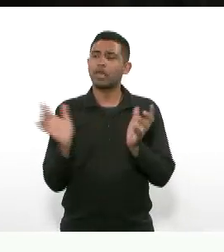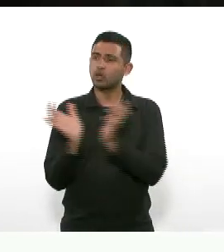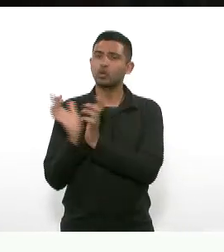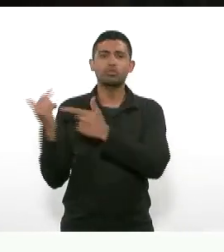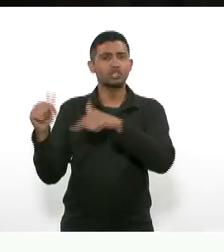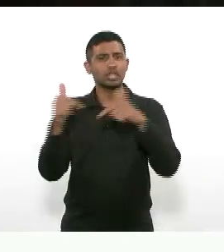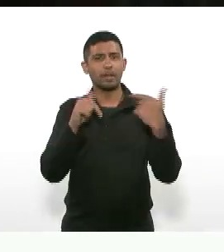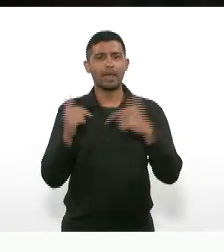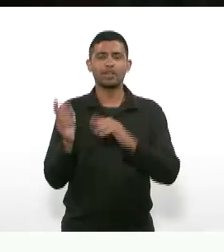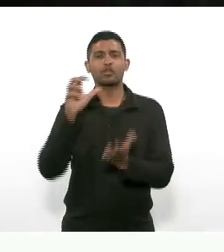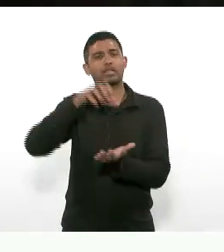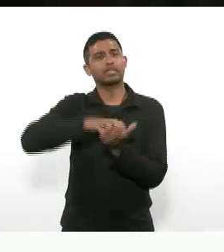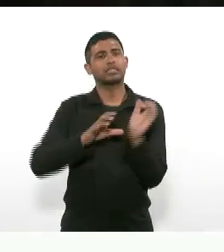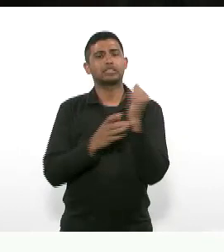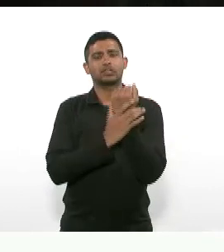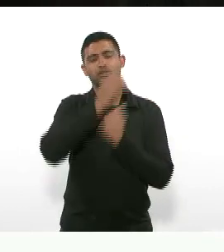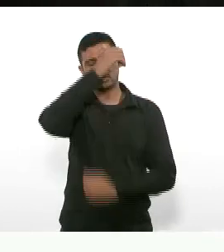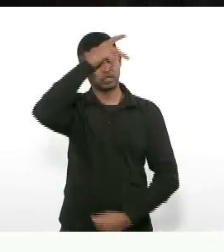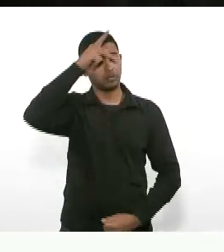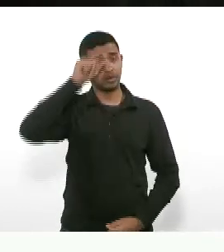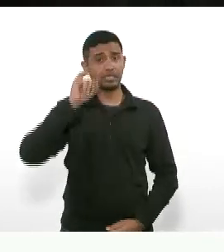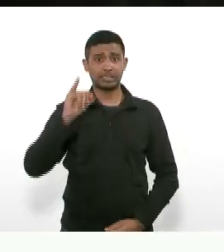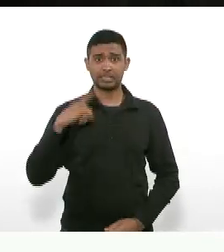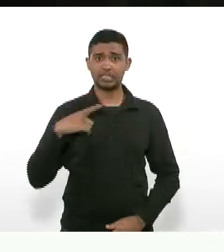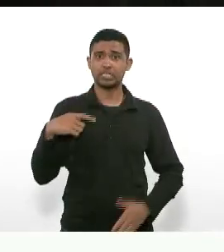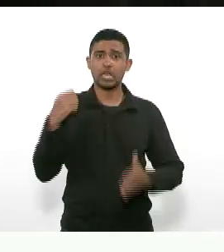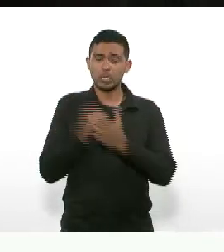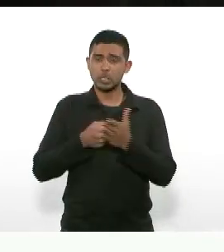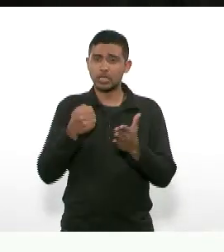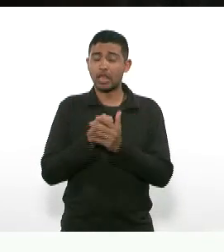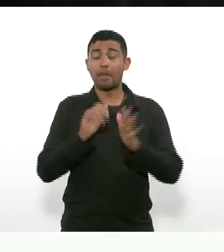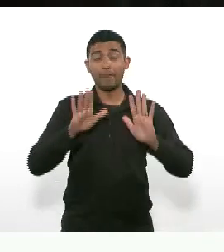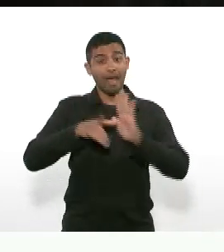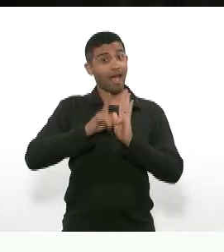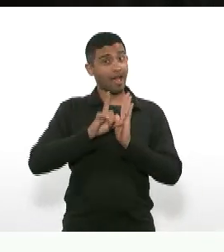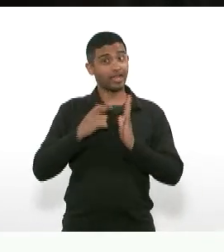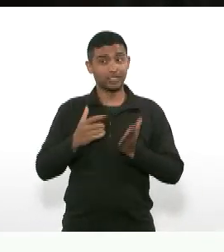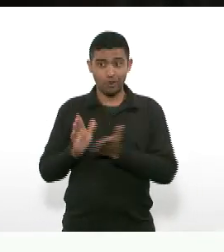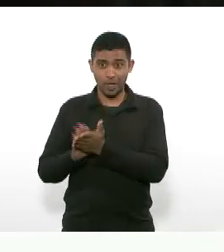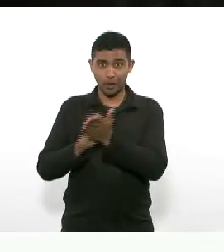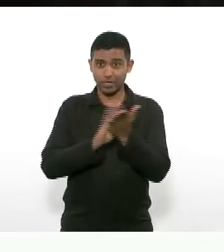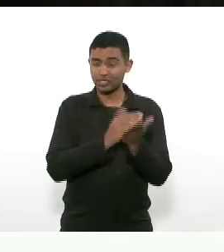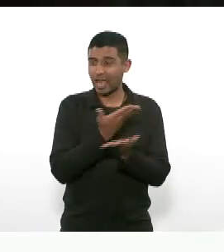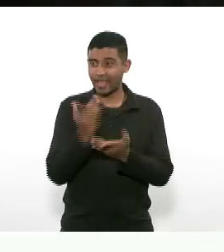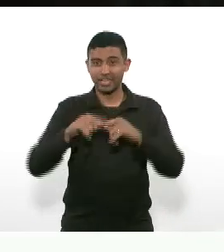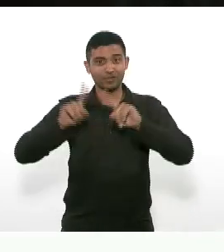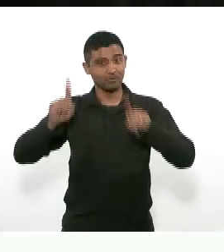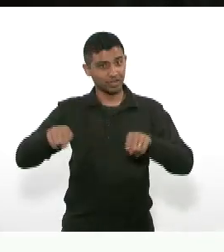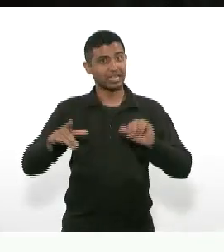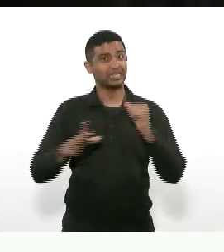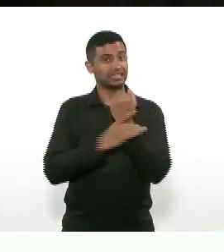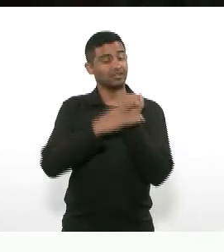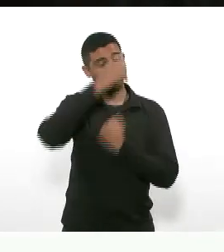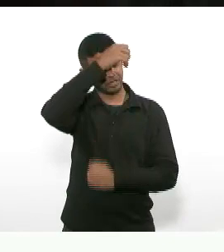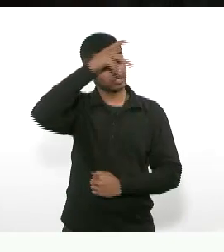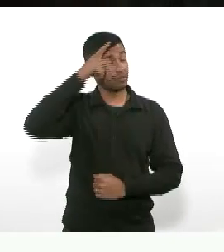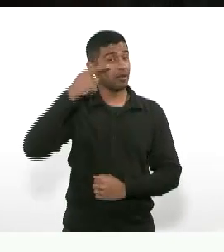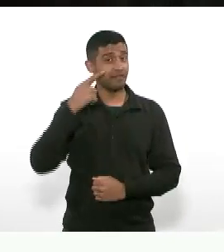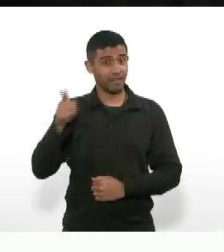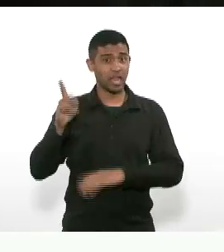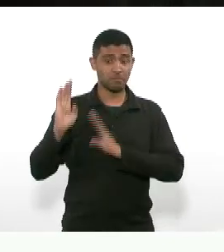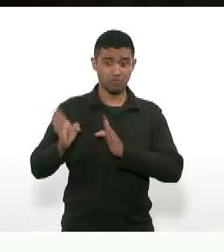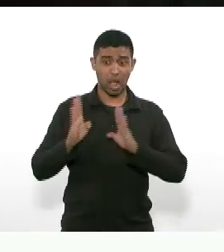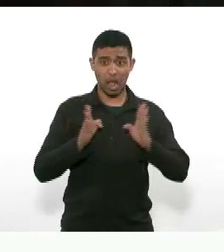da segurança pública. Onde houver essa luta, aliás, quero elogiar os trabalhadores da segurança pública pela organização na reforma